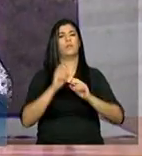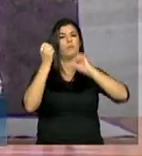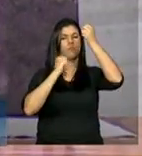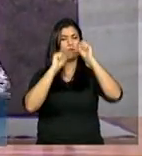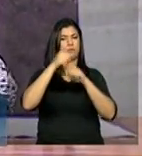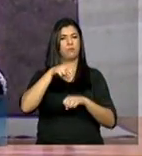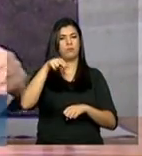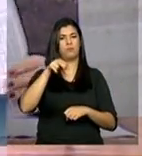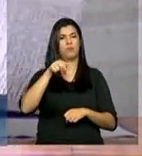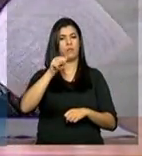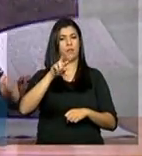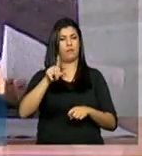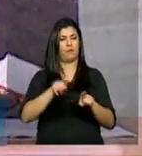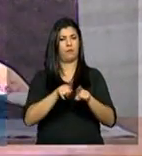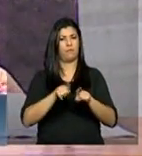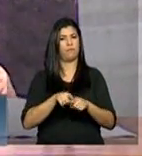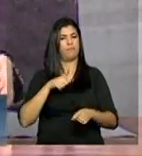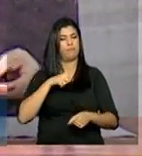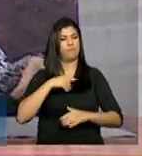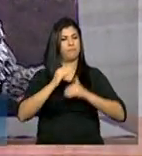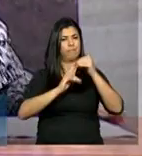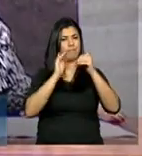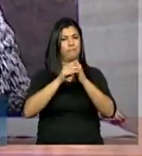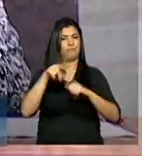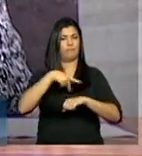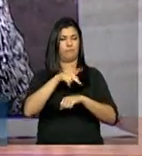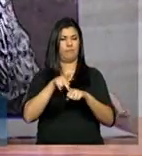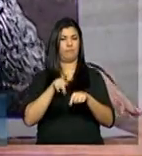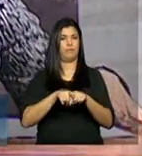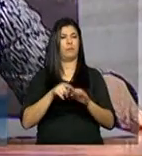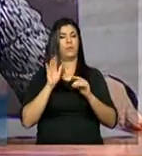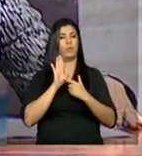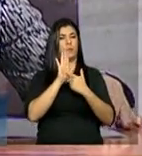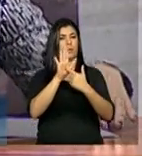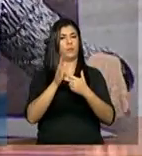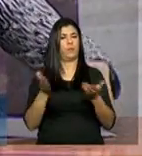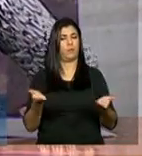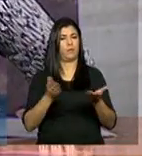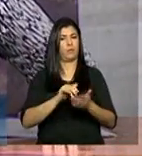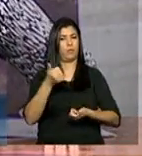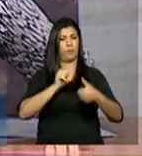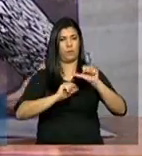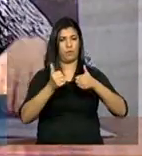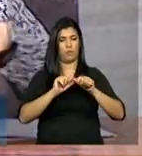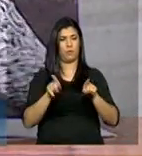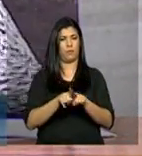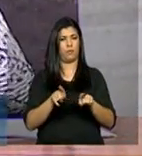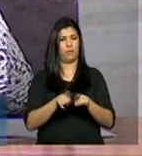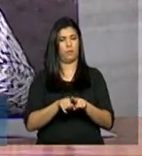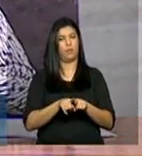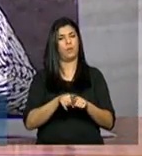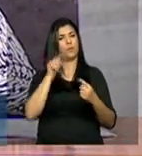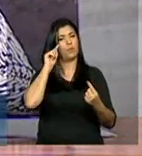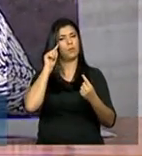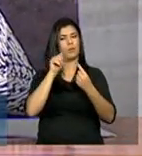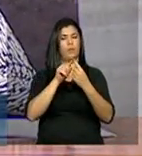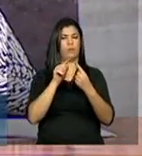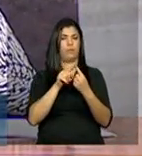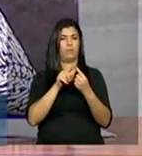energia necessária ao desenvolvimento do país. Essa avaliação, do nosso ponto de